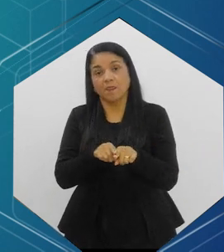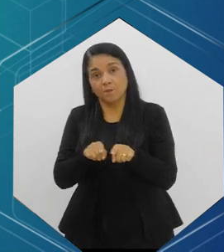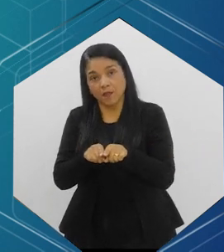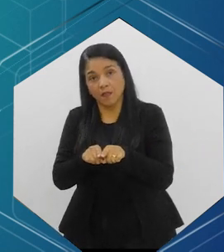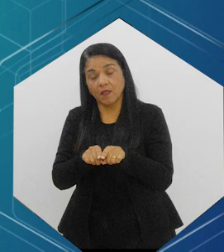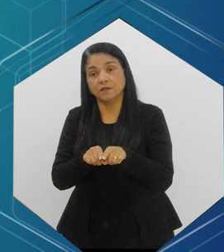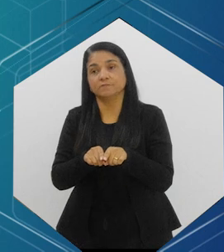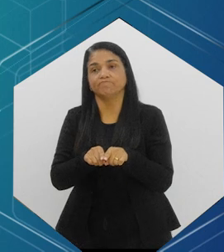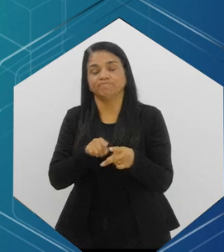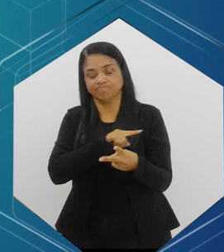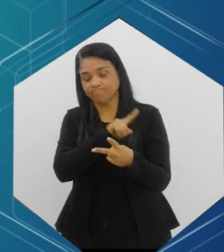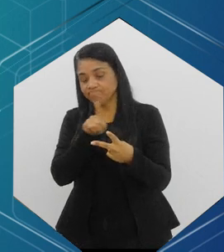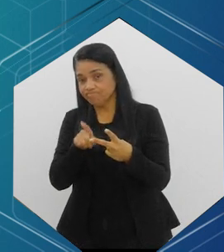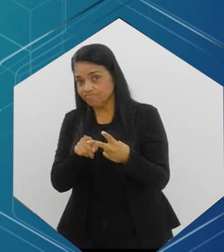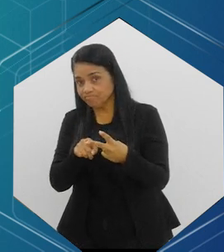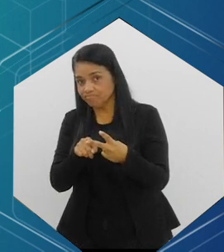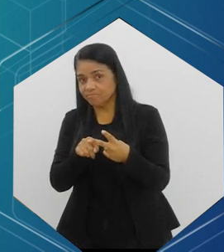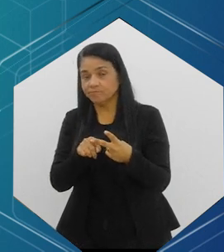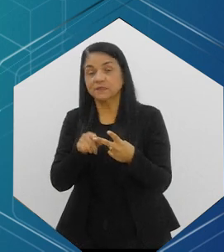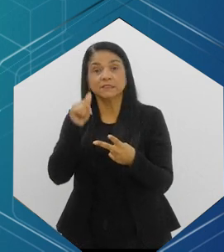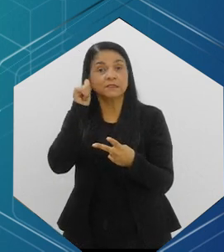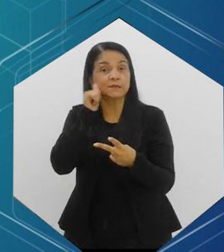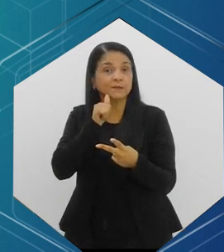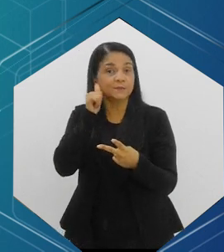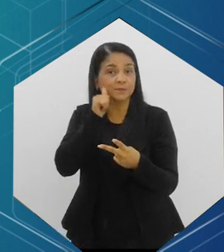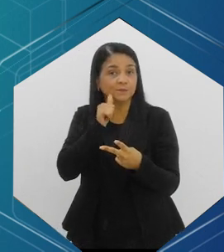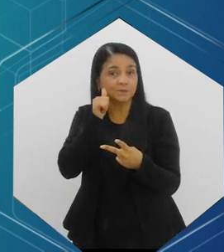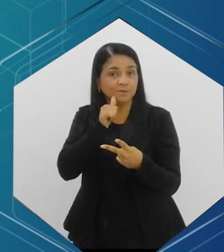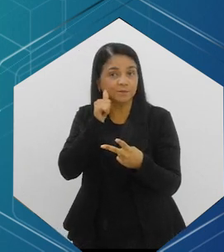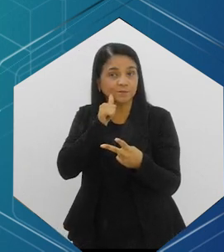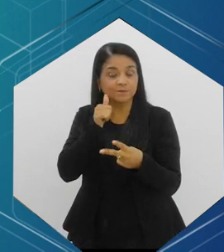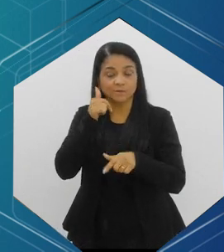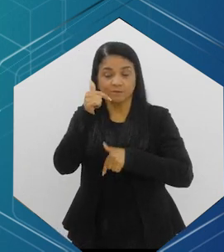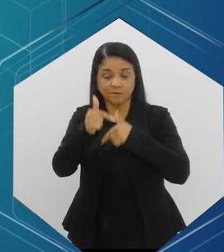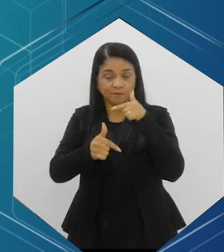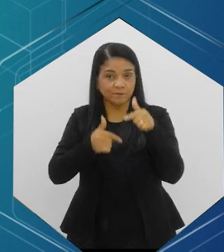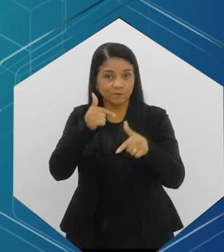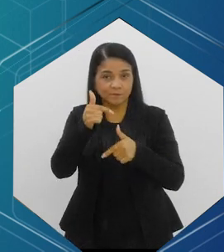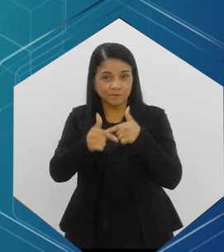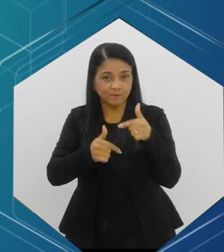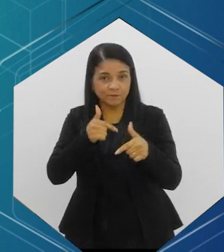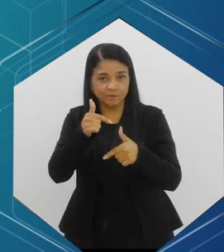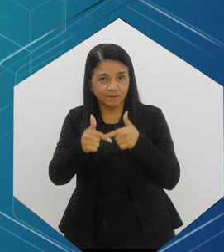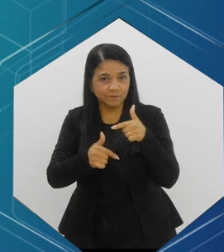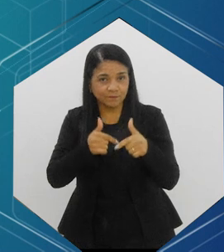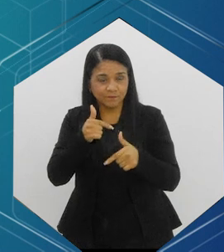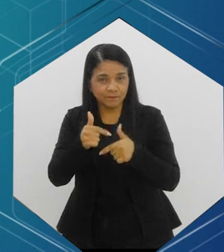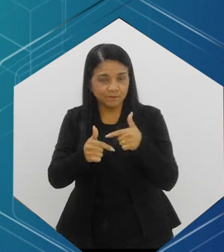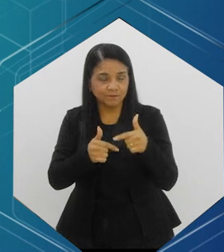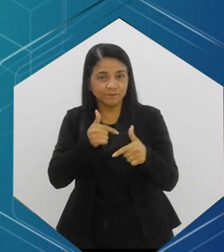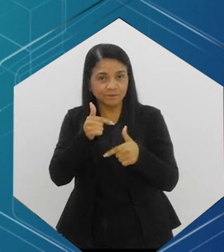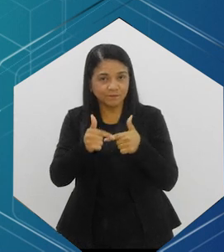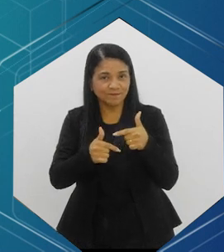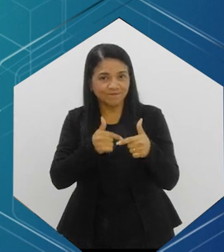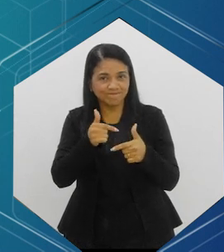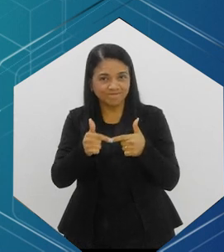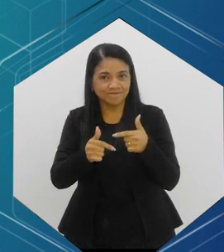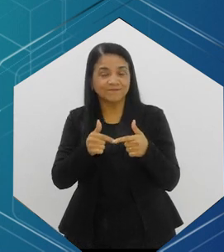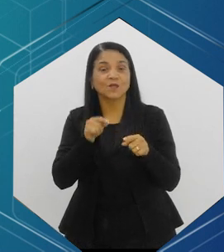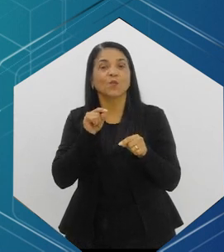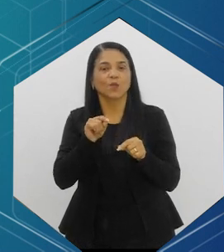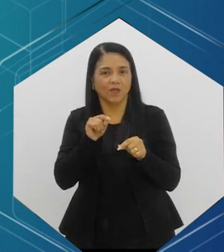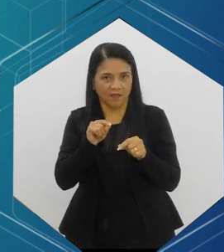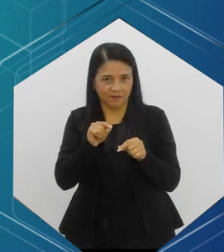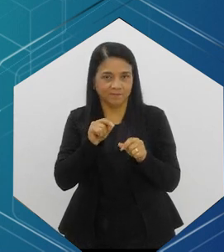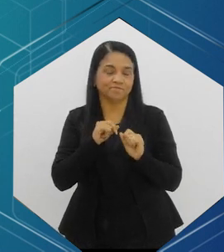em especial para o indivíduo feminino, que trabalha, adia cada vez